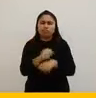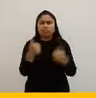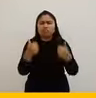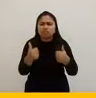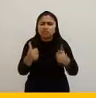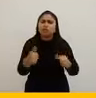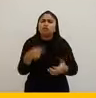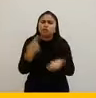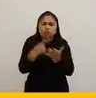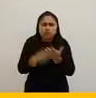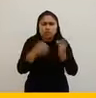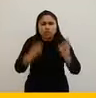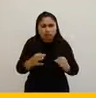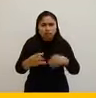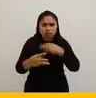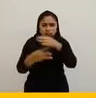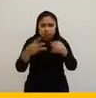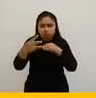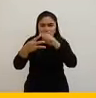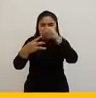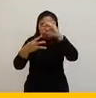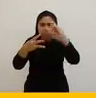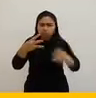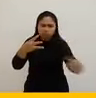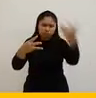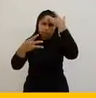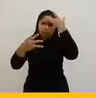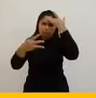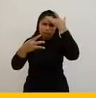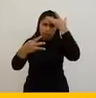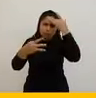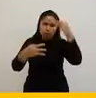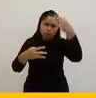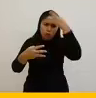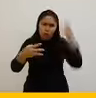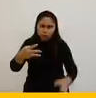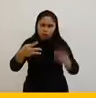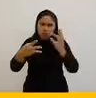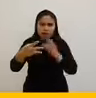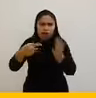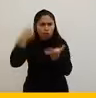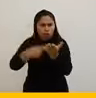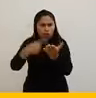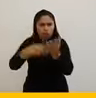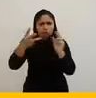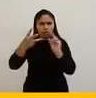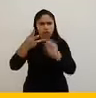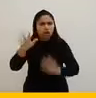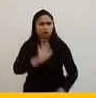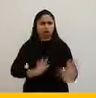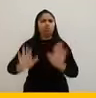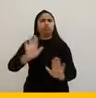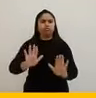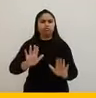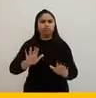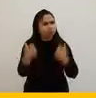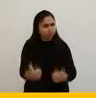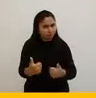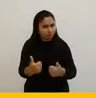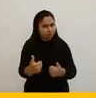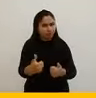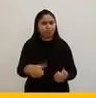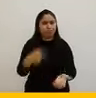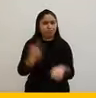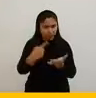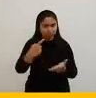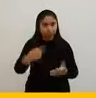que guarde os três Cs: consciência, compromisso e cautela. Vamos adentrar agora